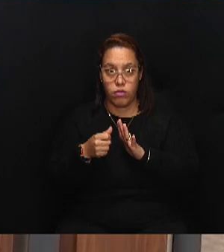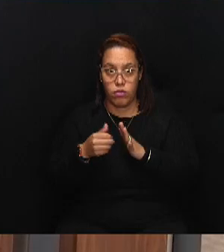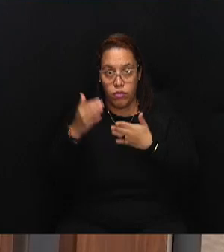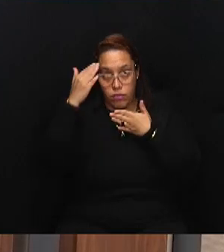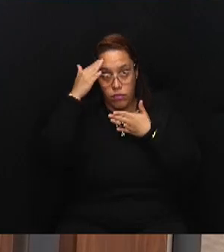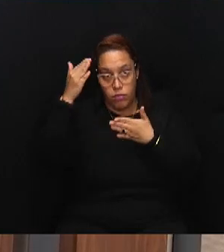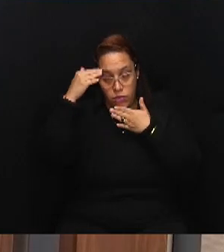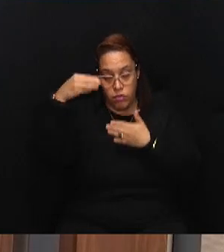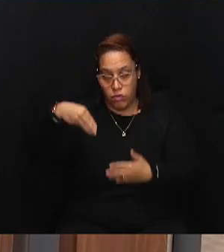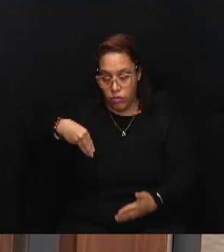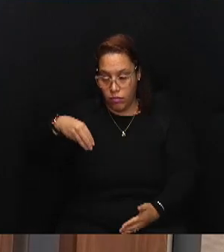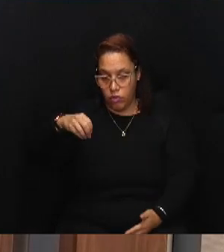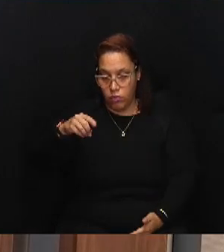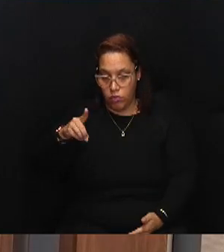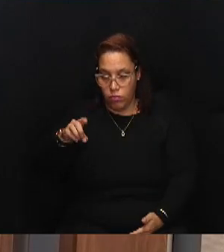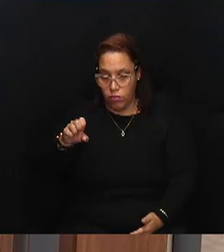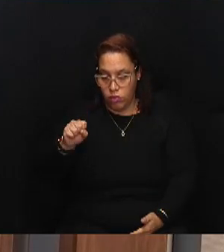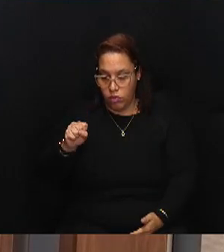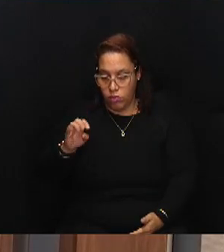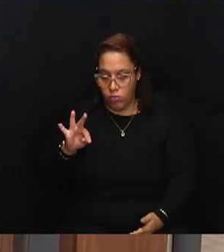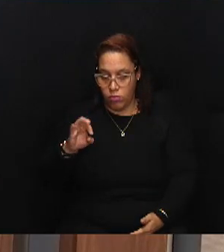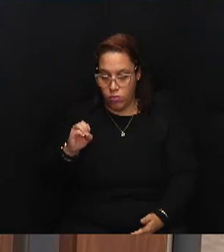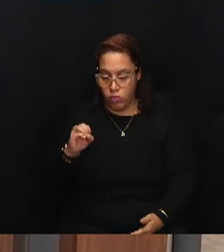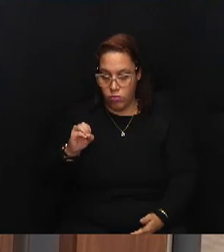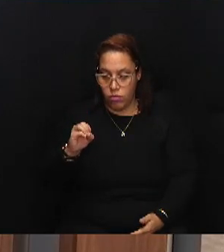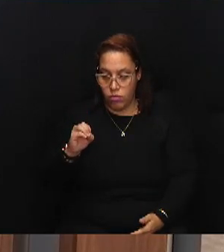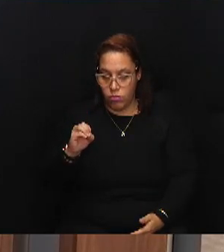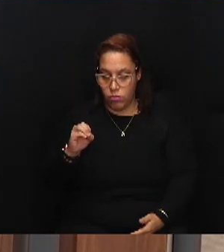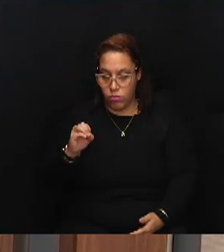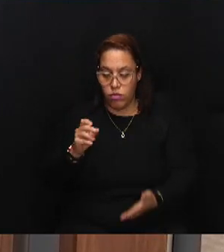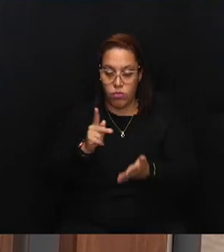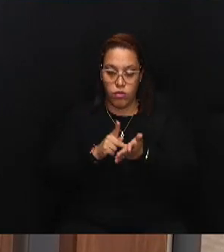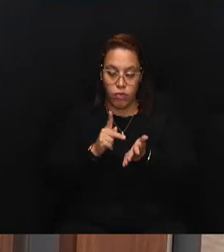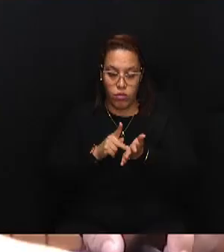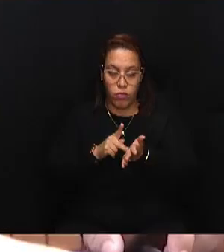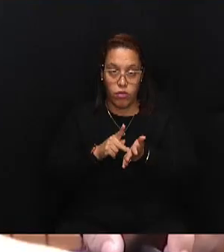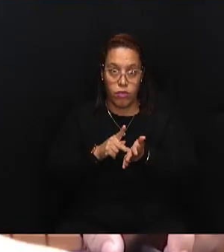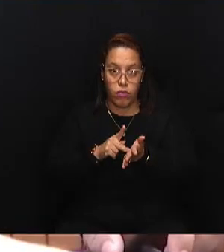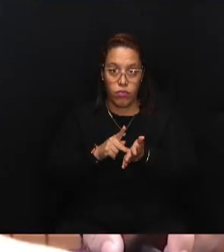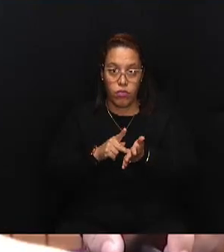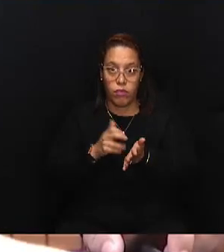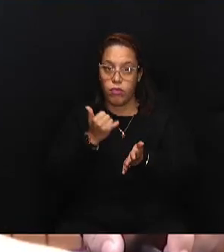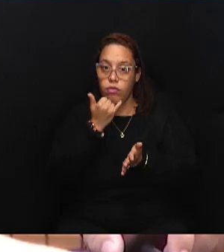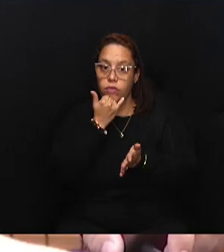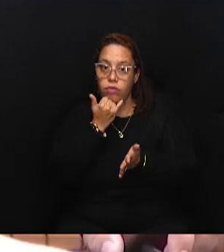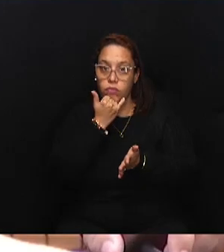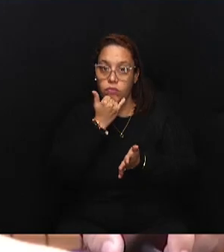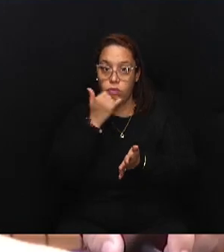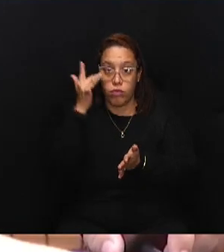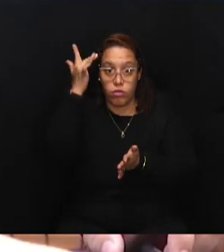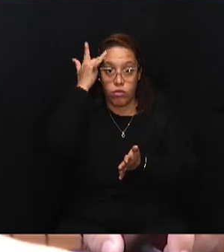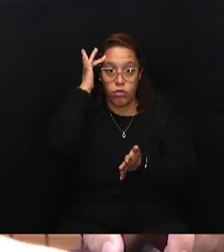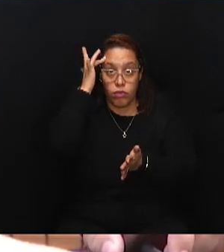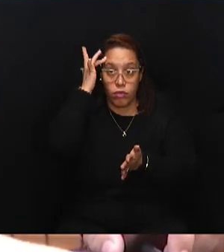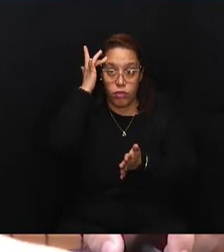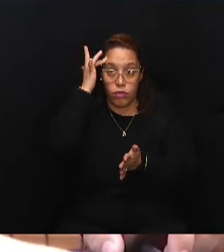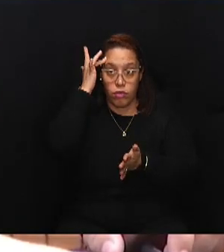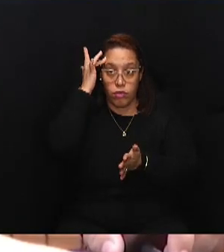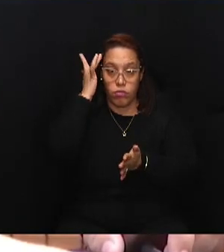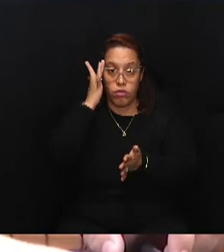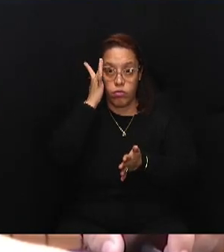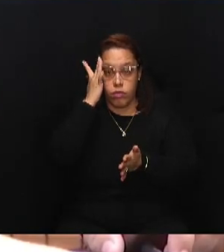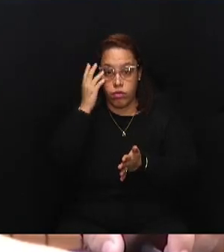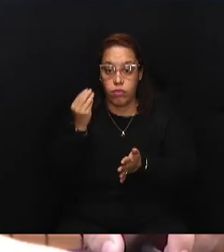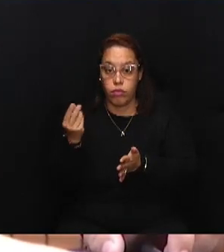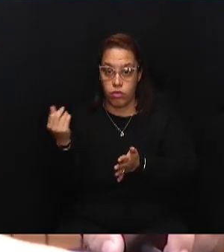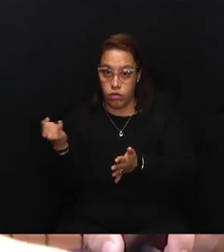agradecer aí. Eu estava até... na realidade, o senhor não precisa nem pedir desculpa para nós. Eu acho que isso é muito